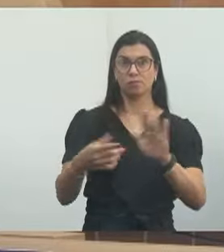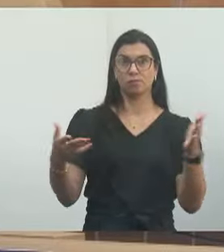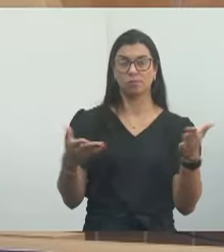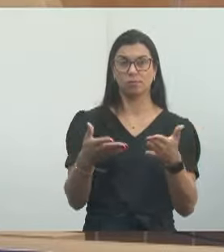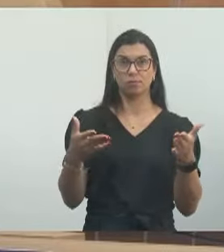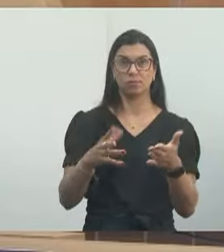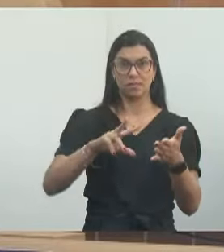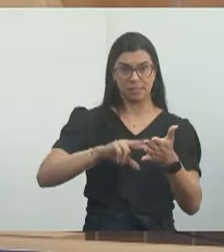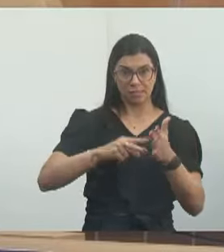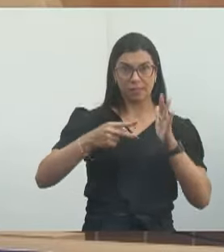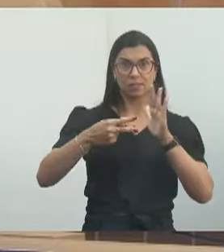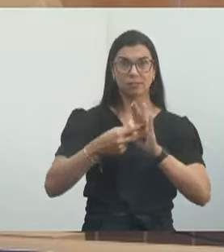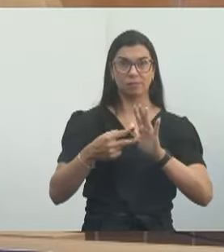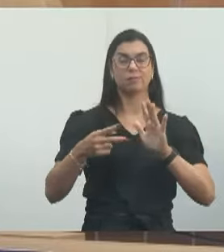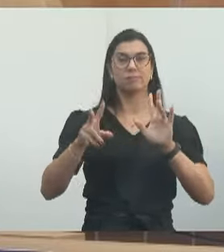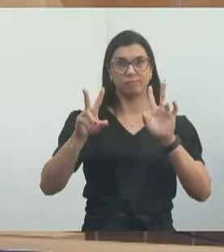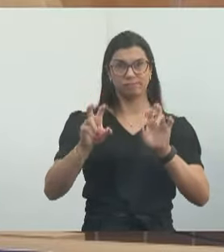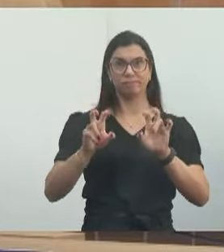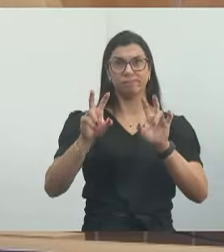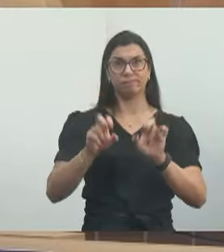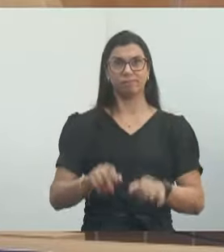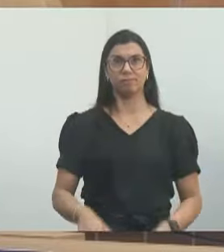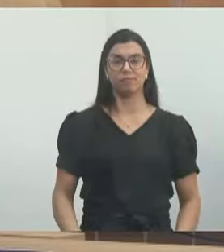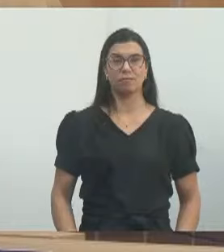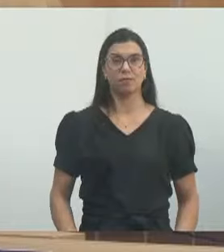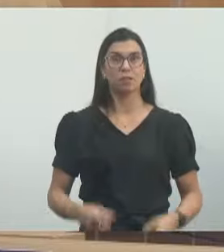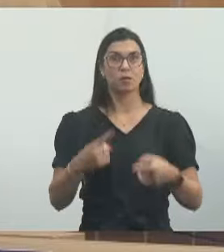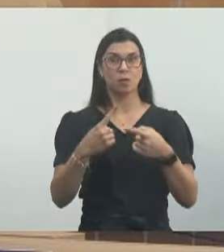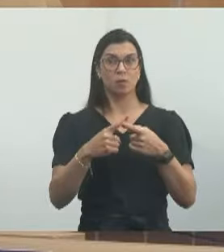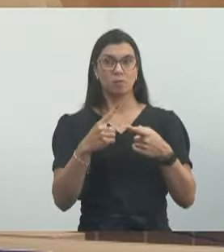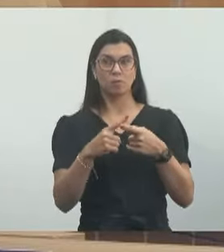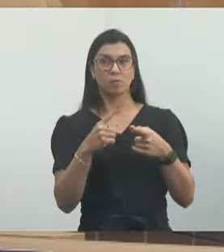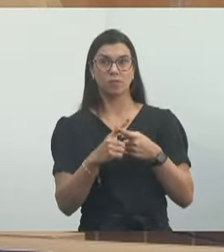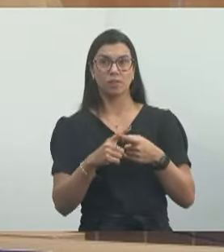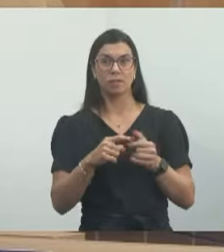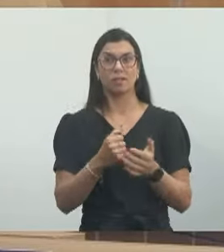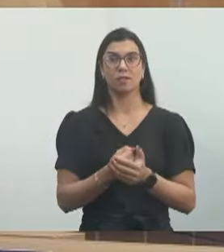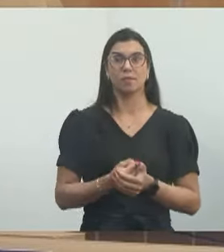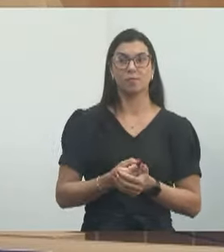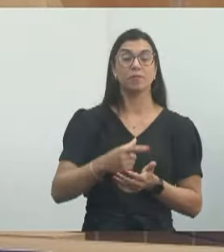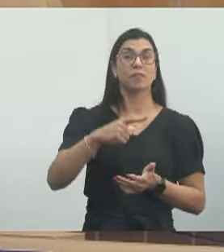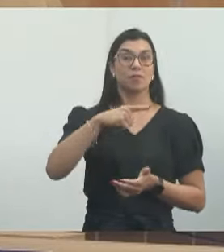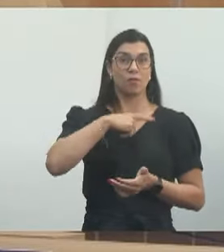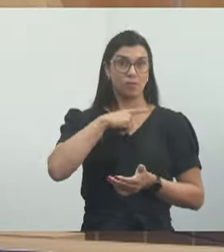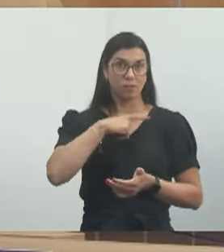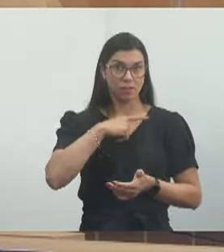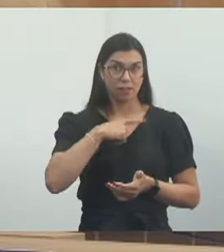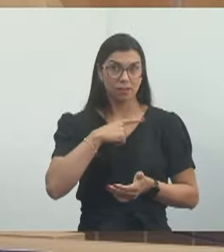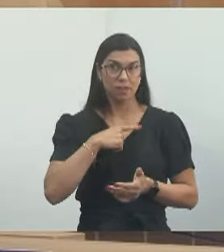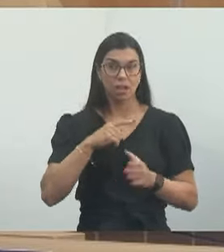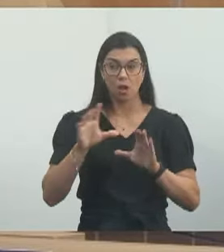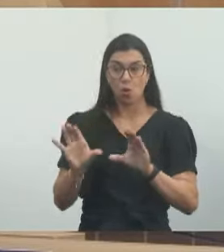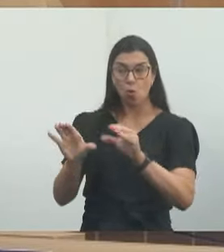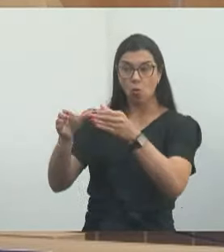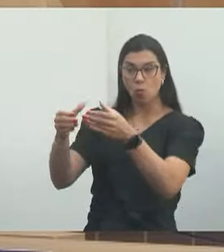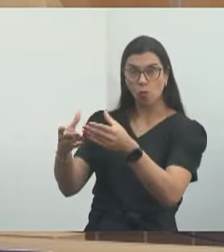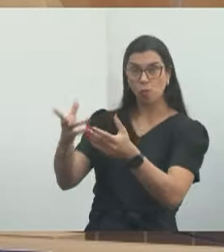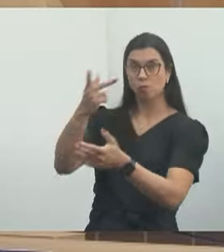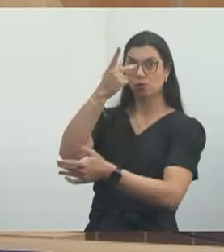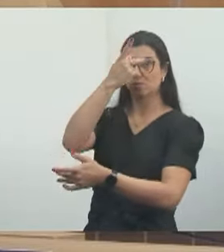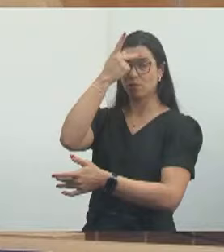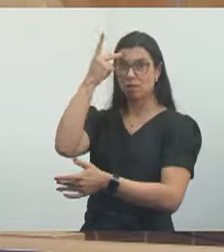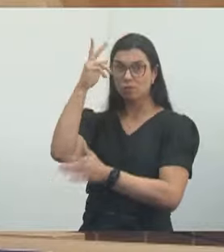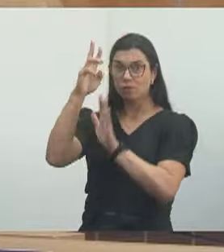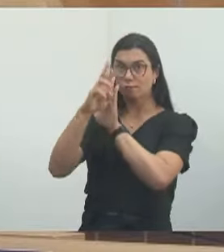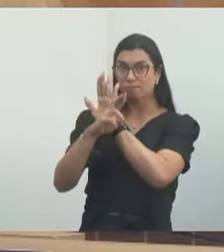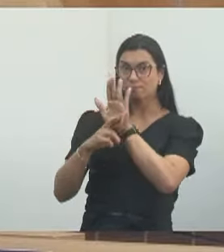está ligada ao tema, porque nós vamos ter um fundo, mas agora nós vamos ter um conselho que vai ter a condição,